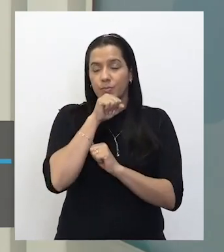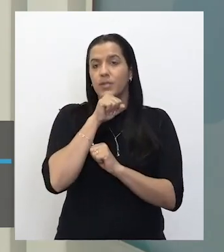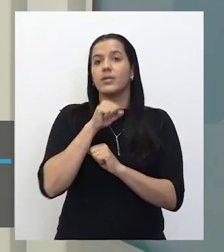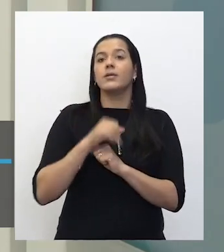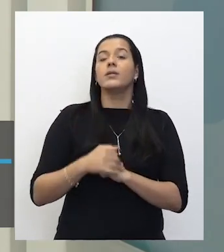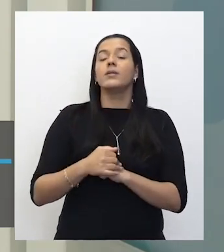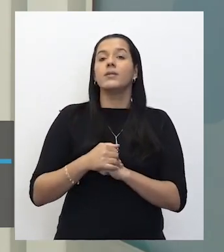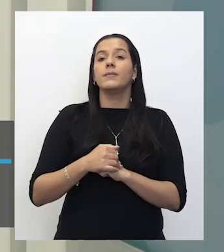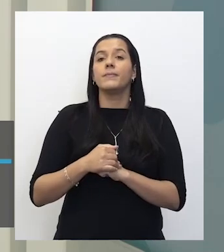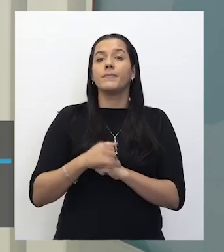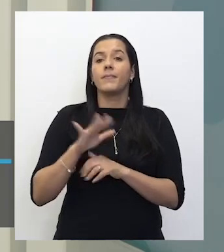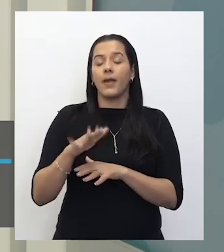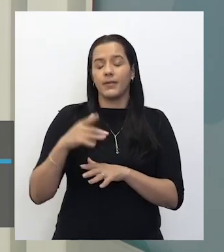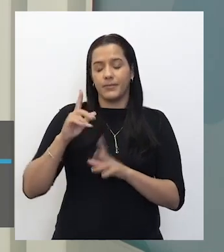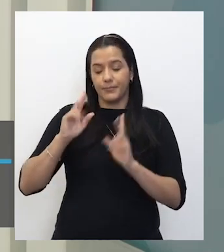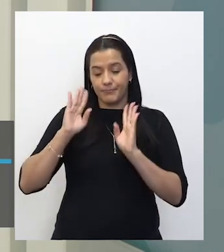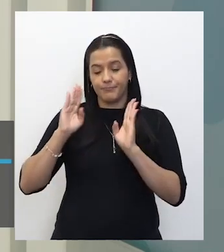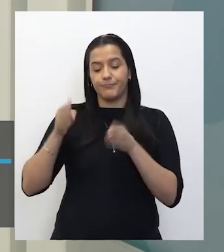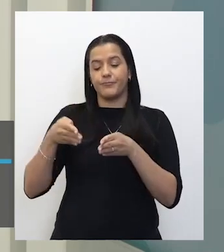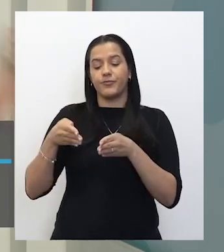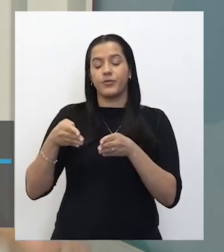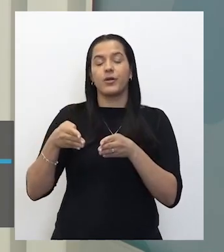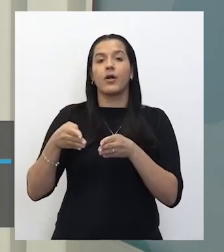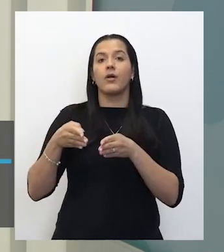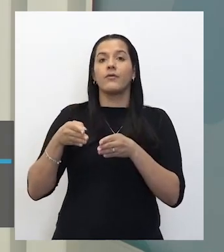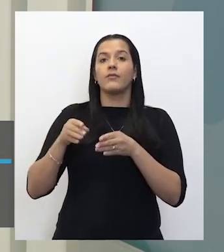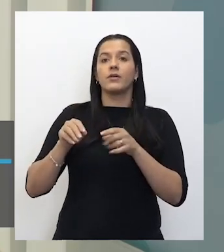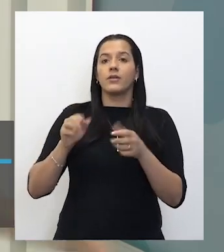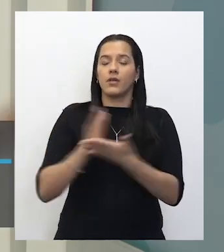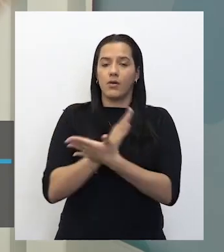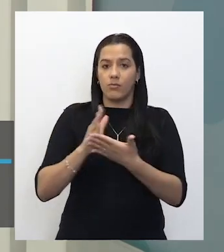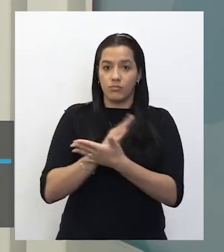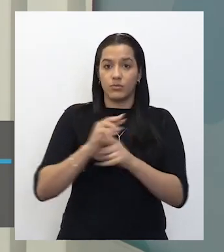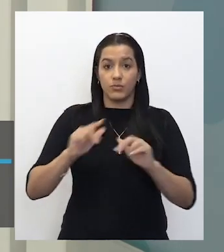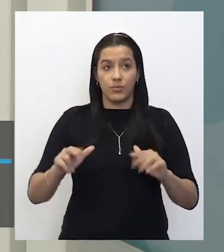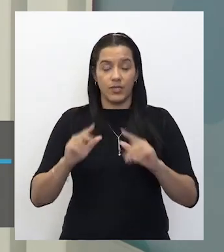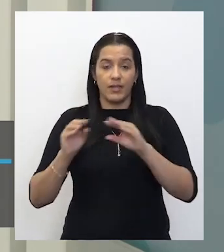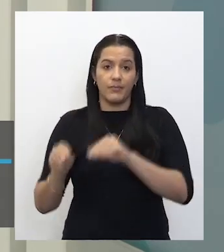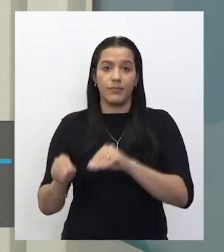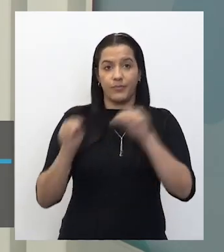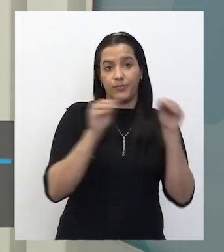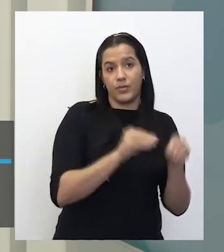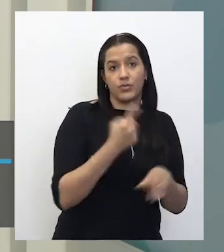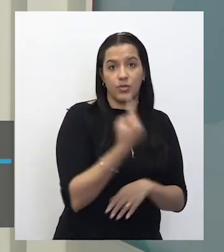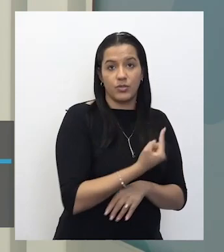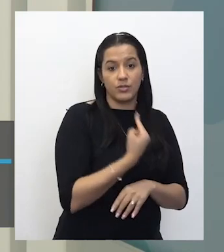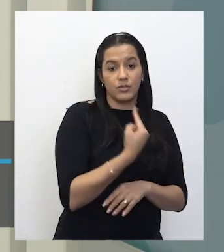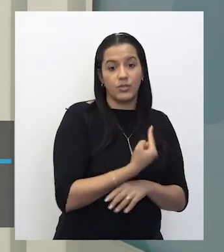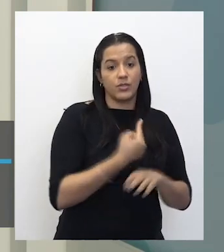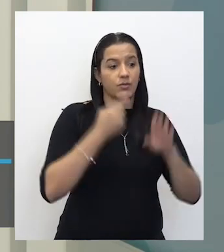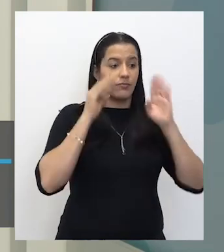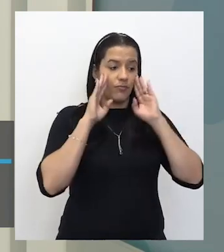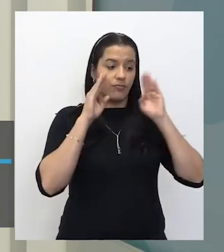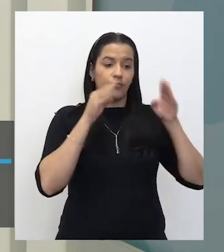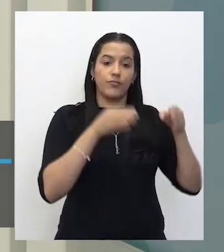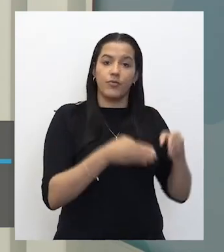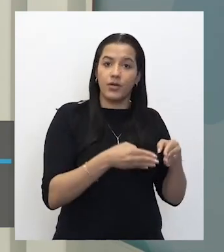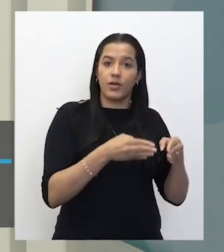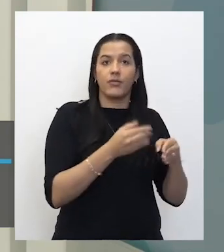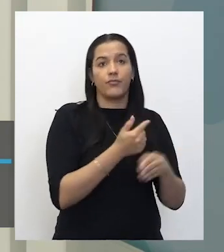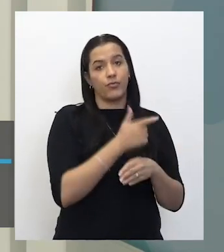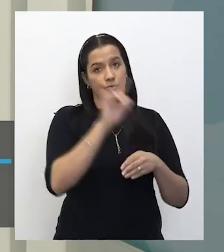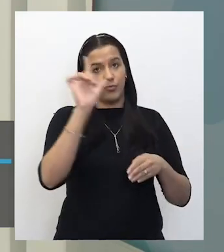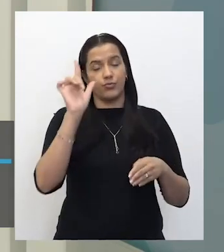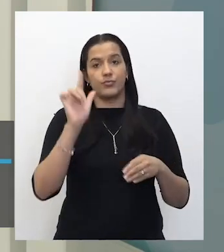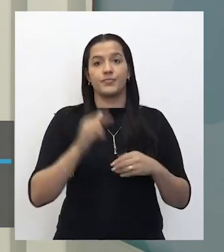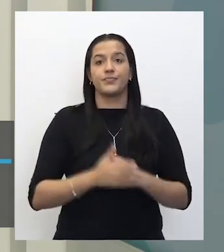dava preferência, né? Focava em algumas coisas. A partir do momento que eu vim morar sozinha, o meu foco